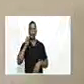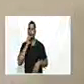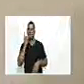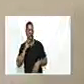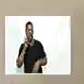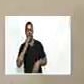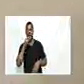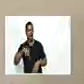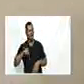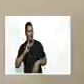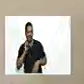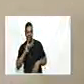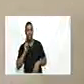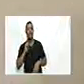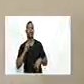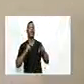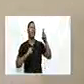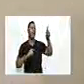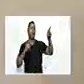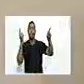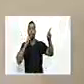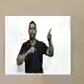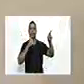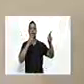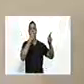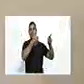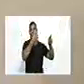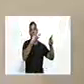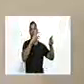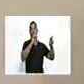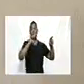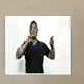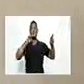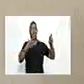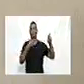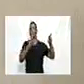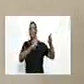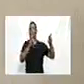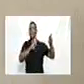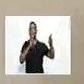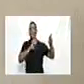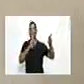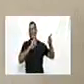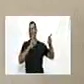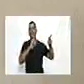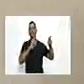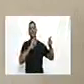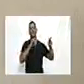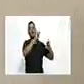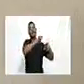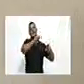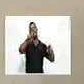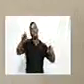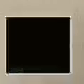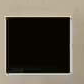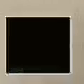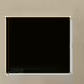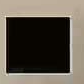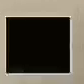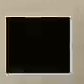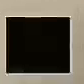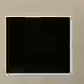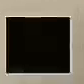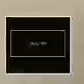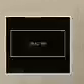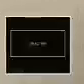não eles conseguem pagar R 140.000 para cooperativas para uma cooperativa de